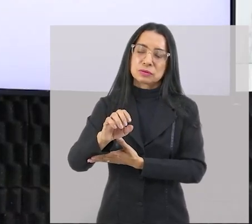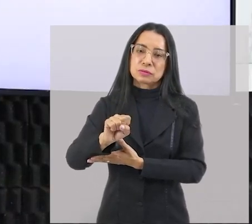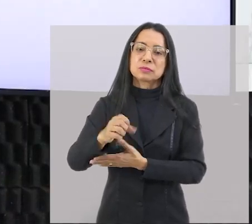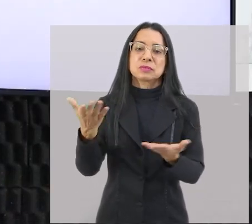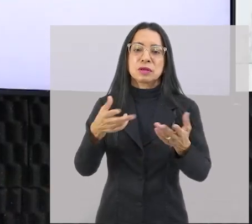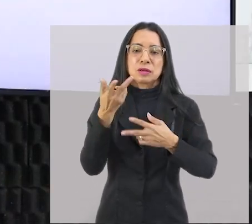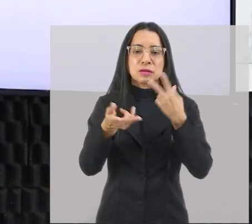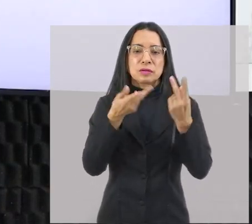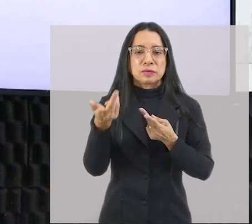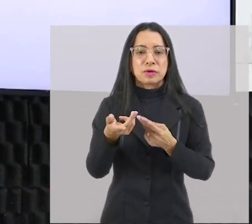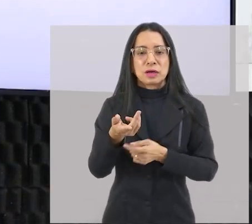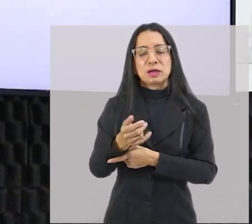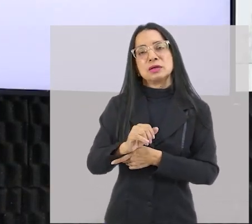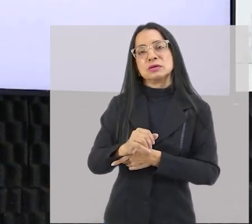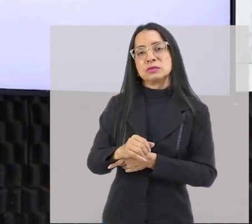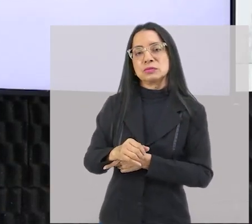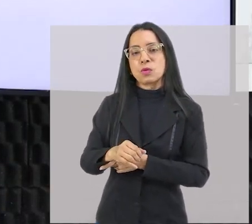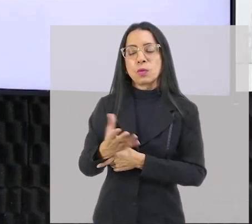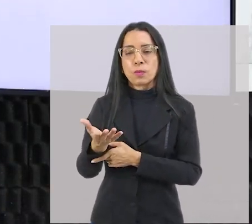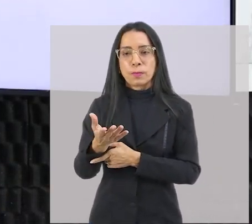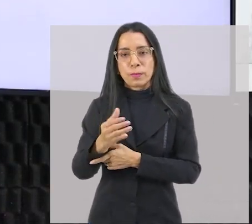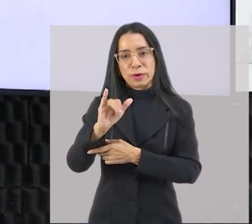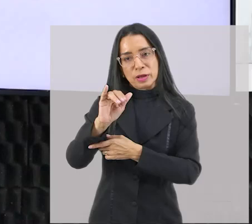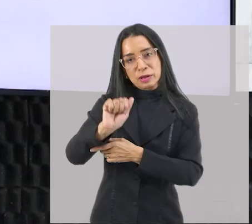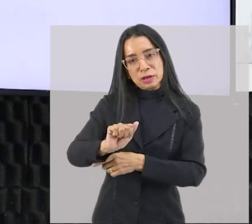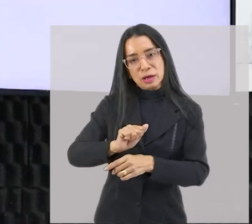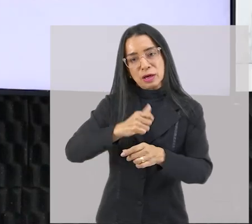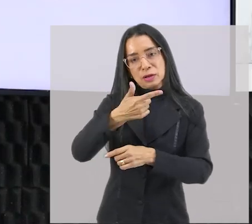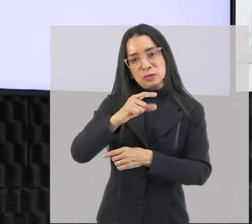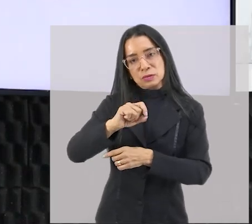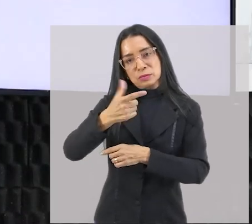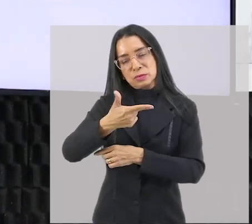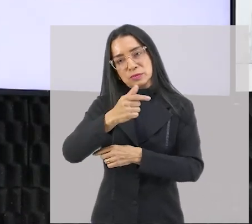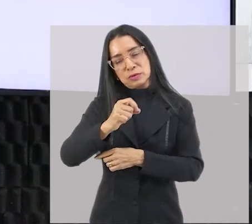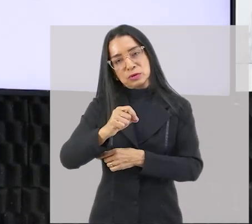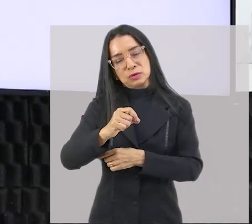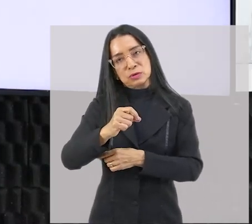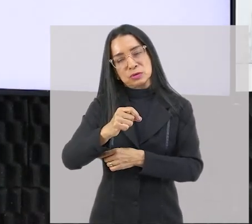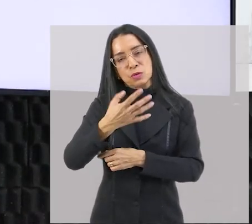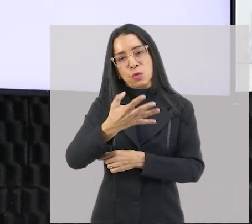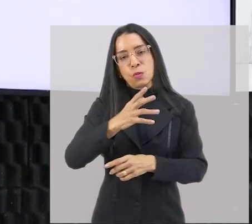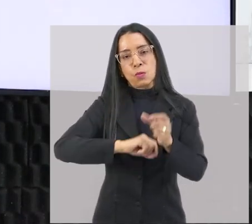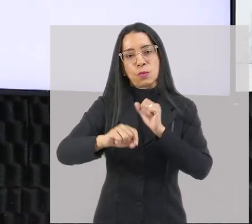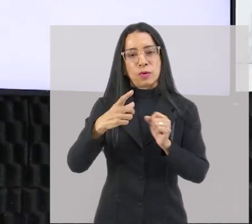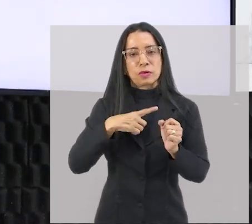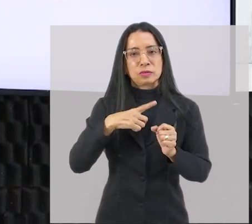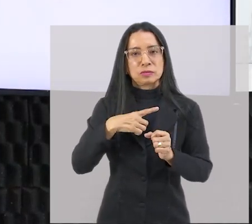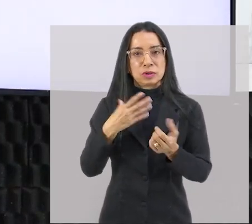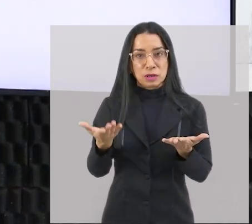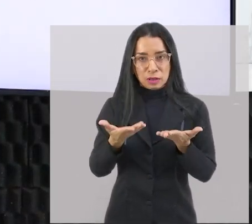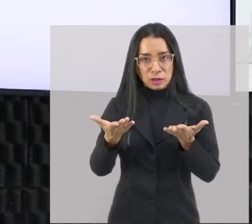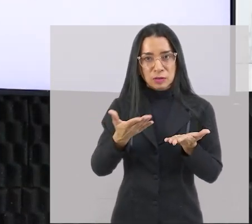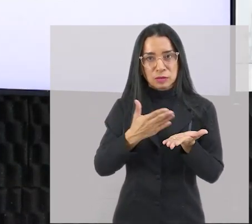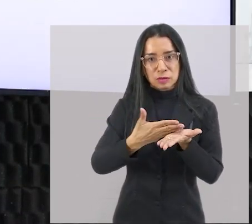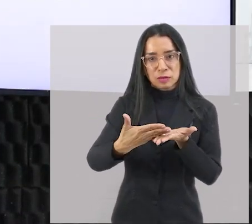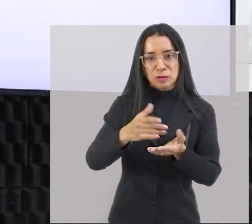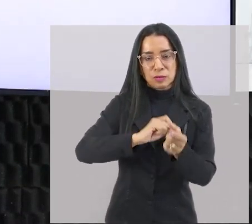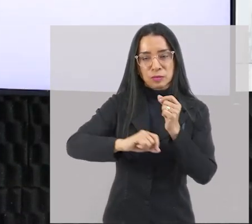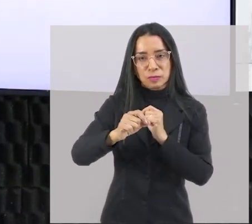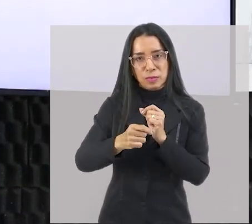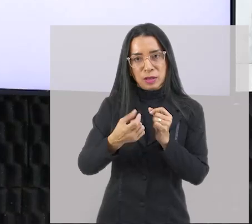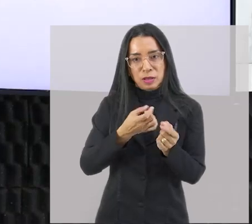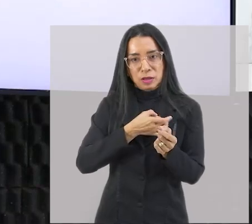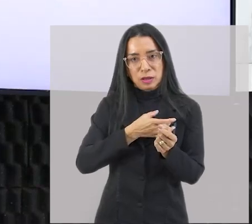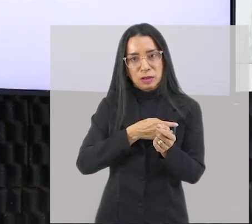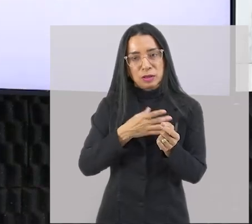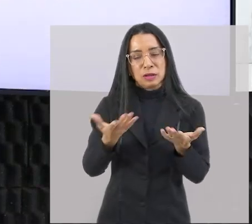artificial. 2024, 40 e tantos anos depois, quase 50 anos depois, a gente tem a inteligência artificial que começa a botar